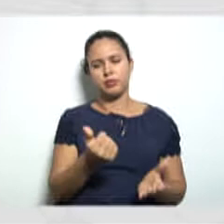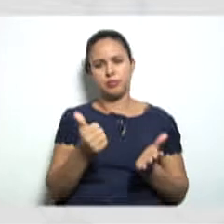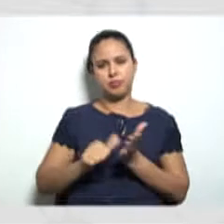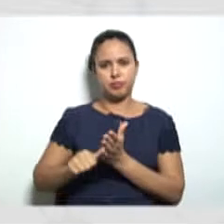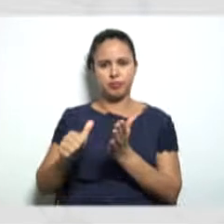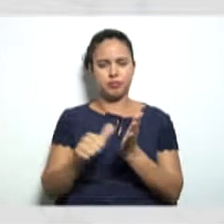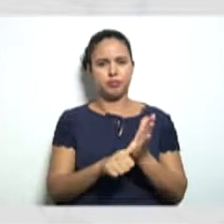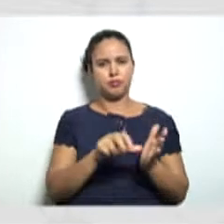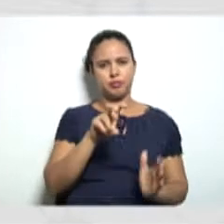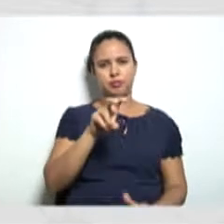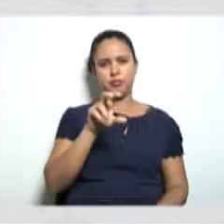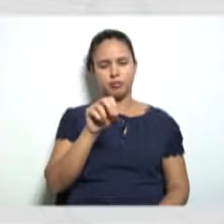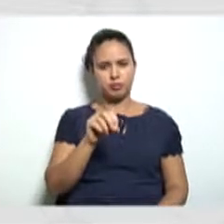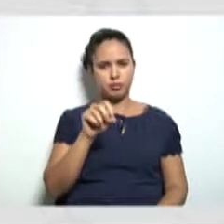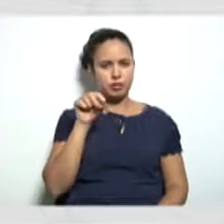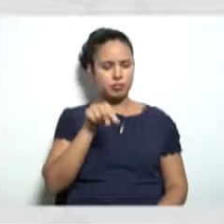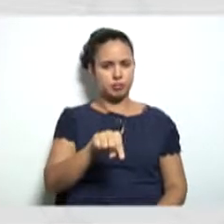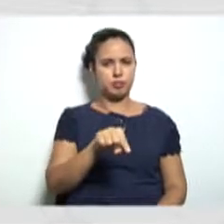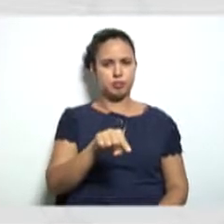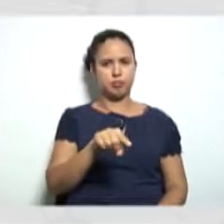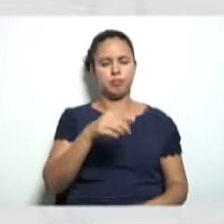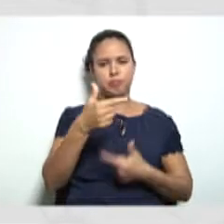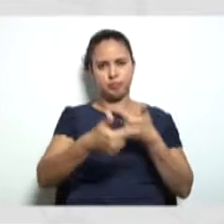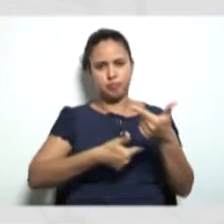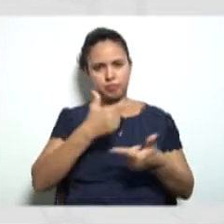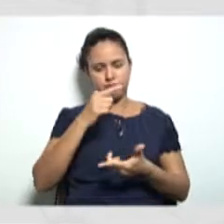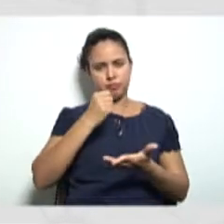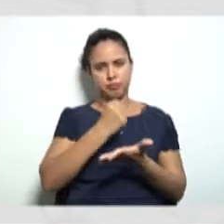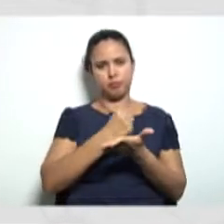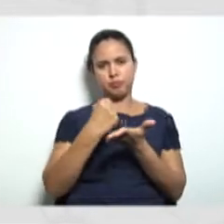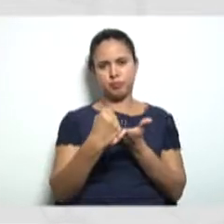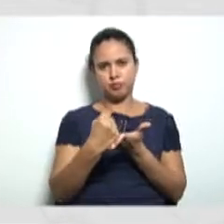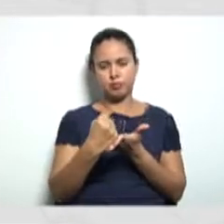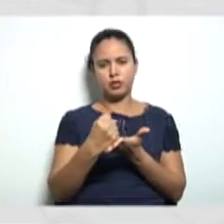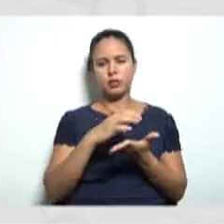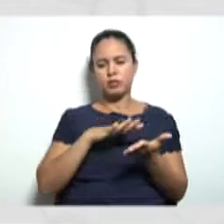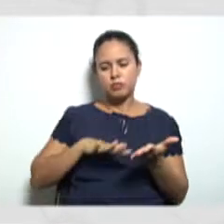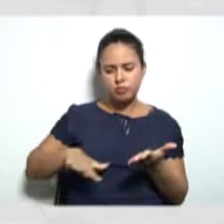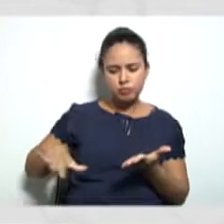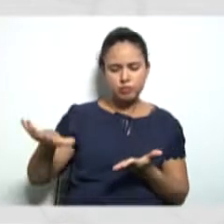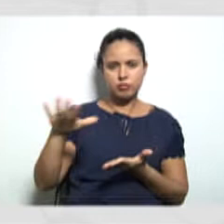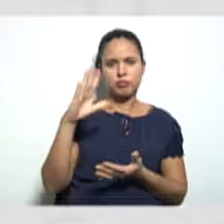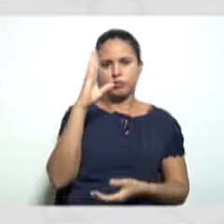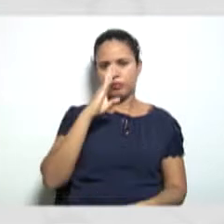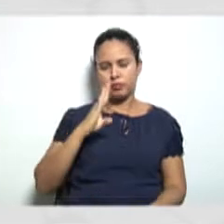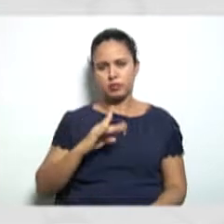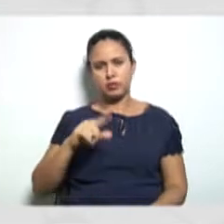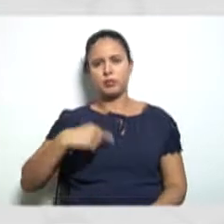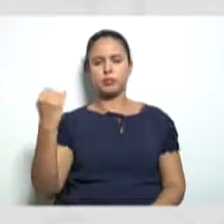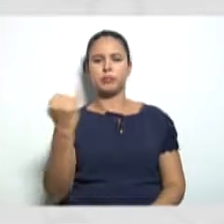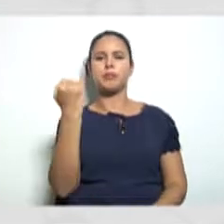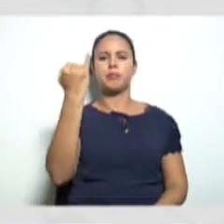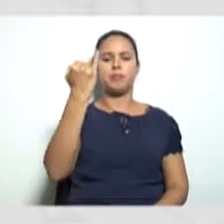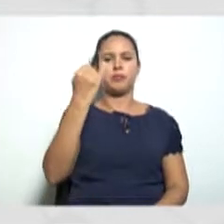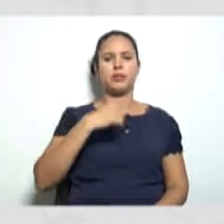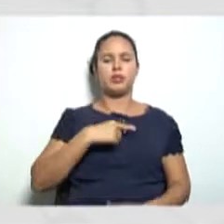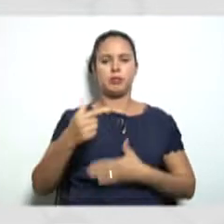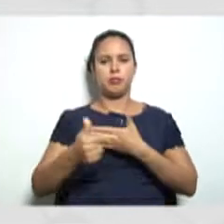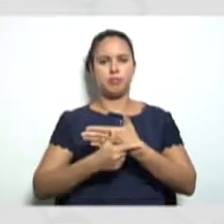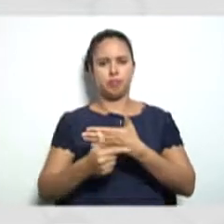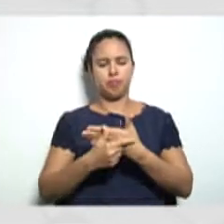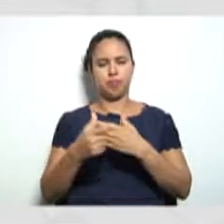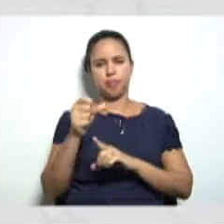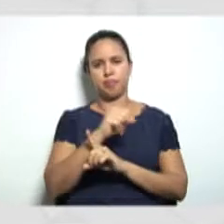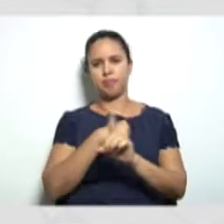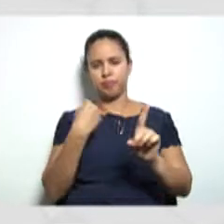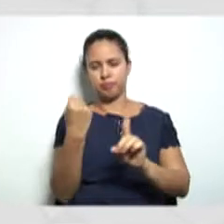mil empregados, e esse ramo está espalhado por todas as regiões do Brasil. É um ramo muito grande, muito importante, que tem um papel social muito importante